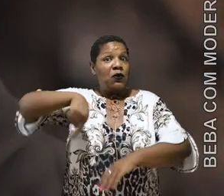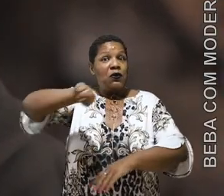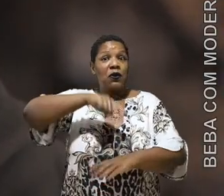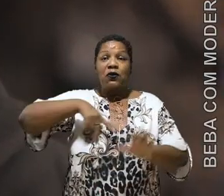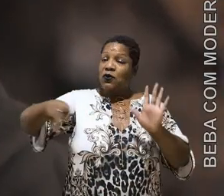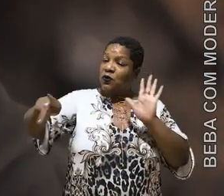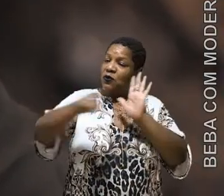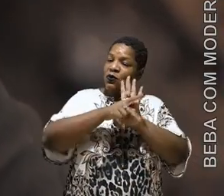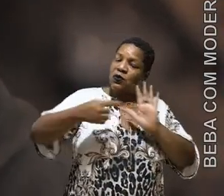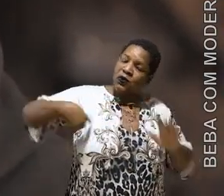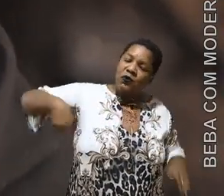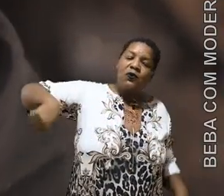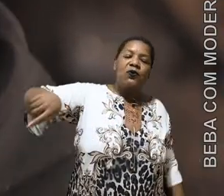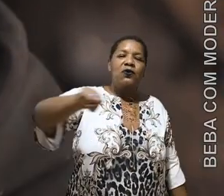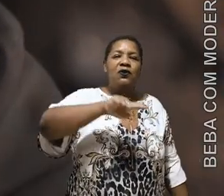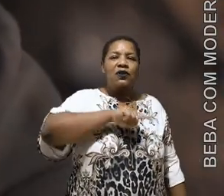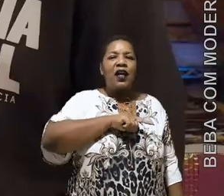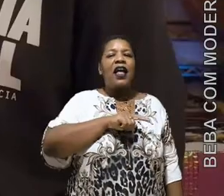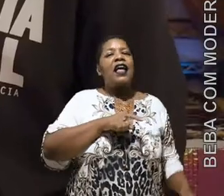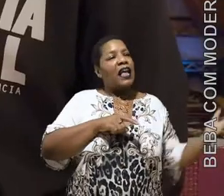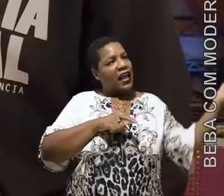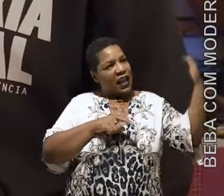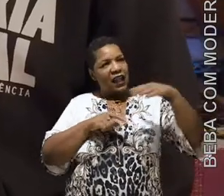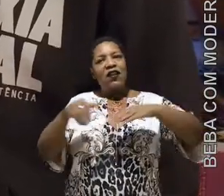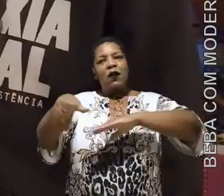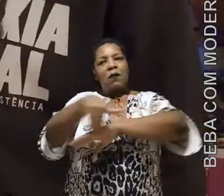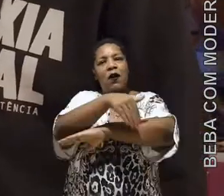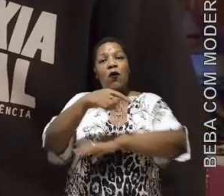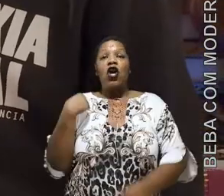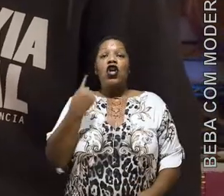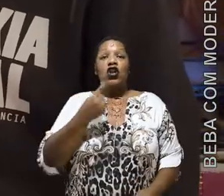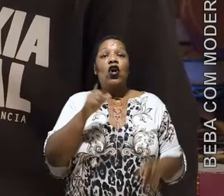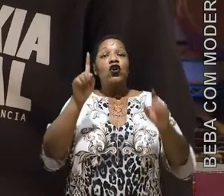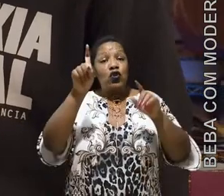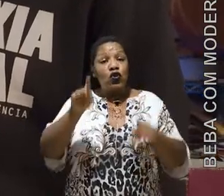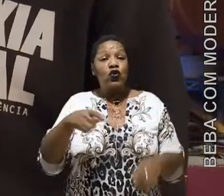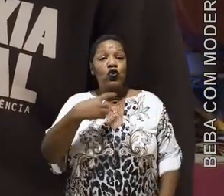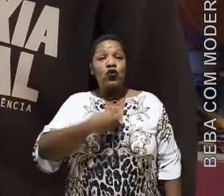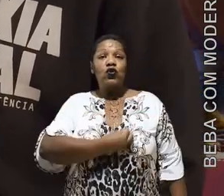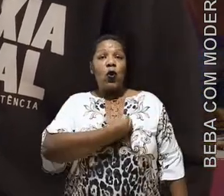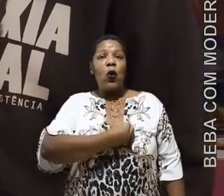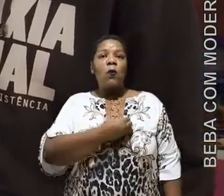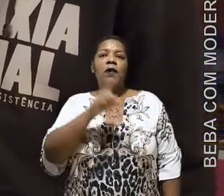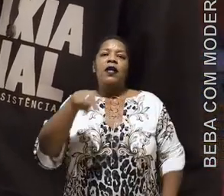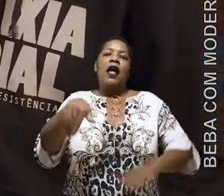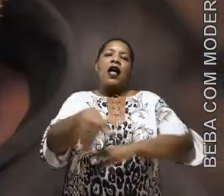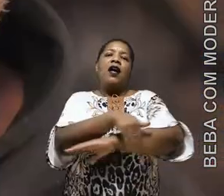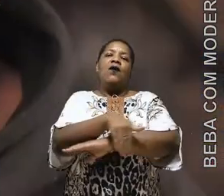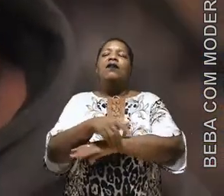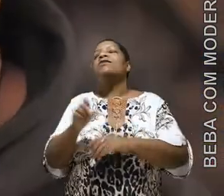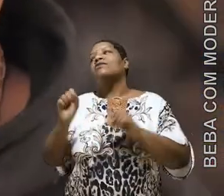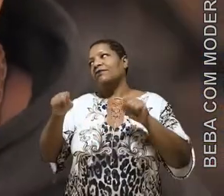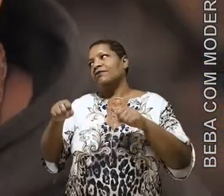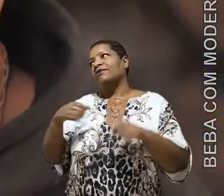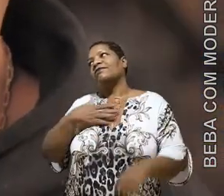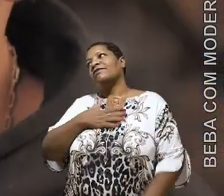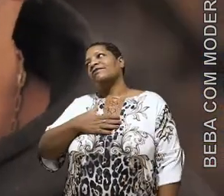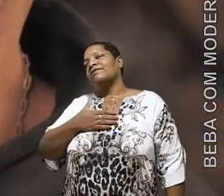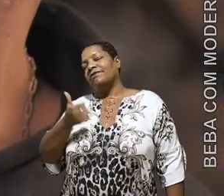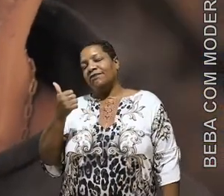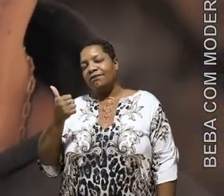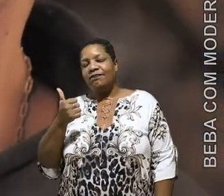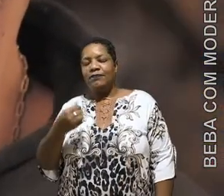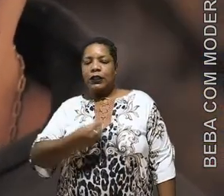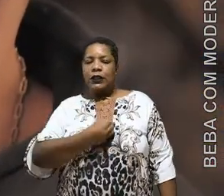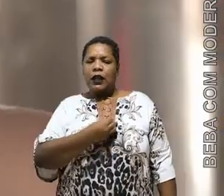que a gente tem a consideração de dizer que favela é nós na favela ela vai da rua é nós né é todo logo alquebrado é nós eles vêm para